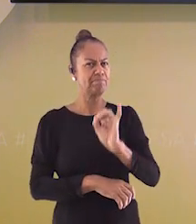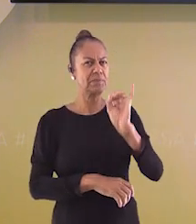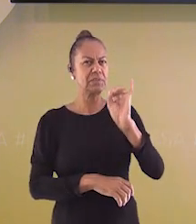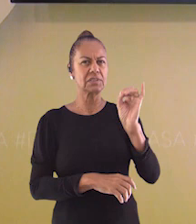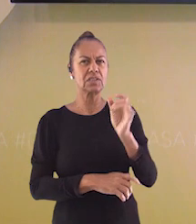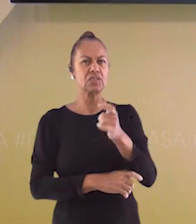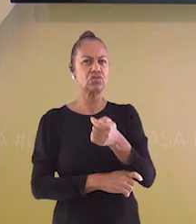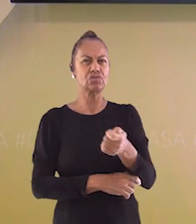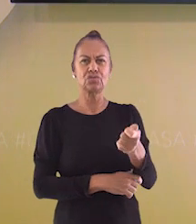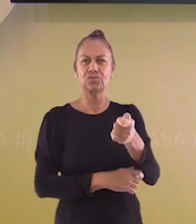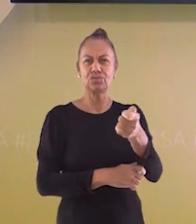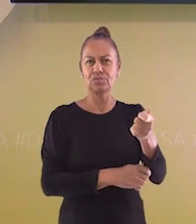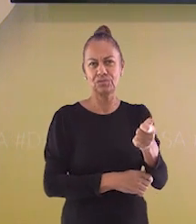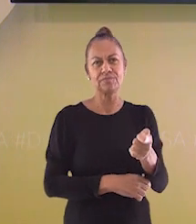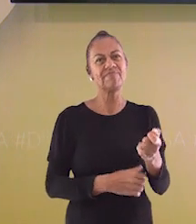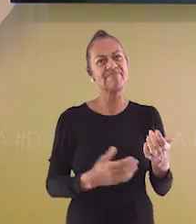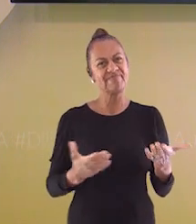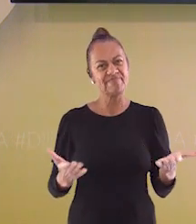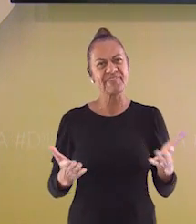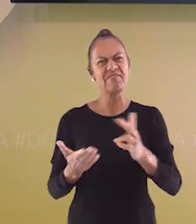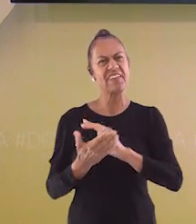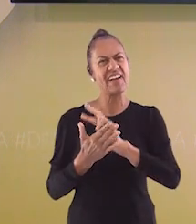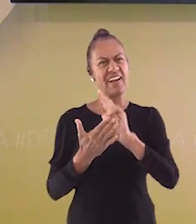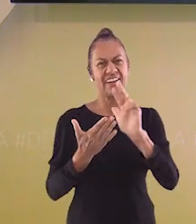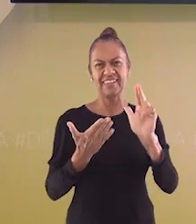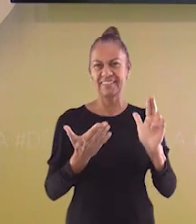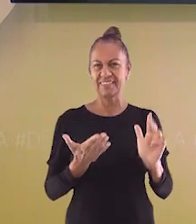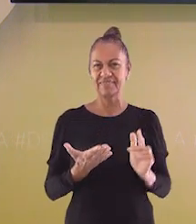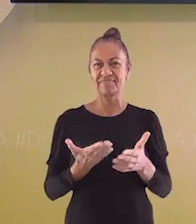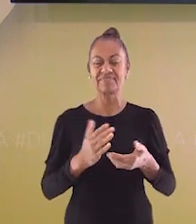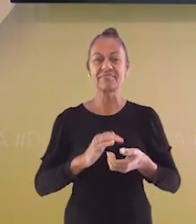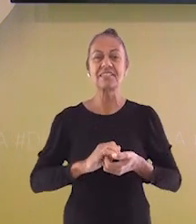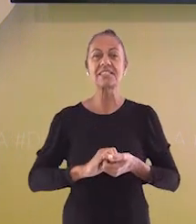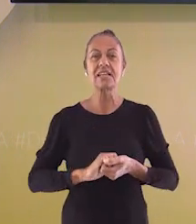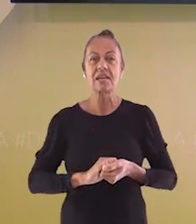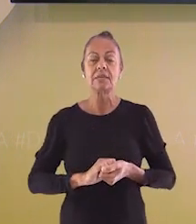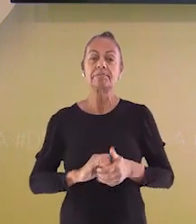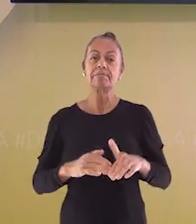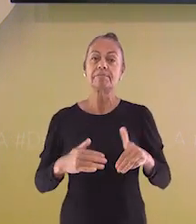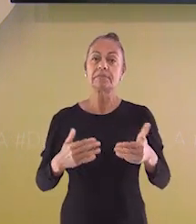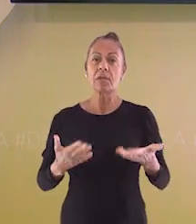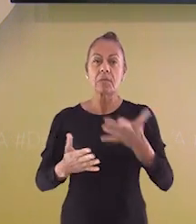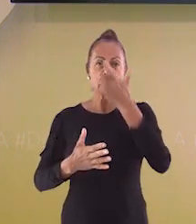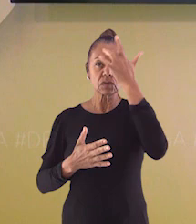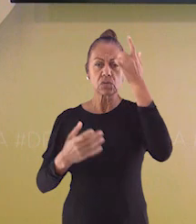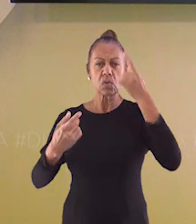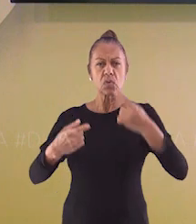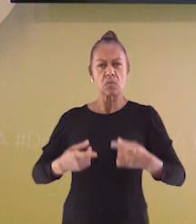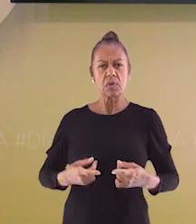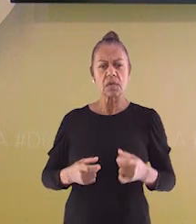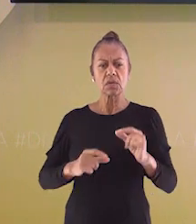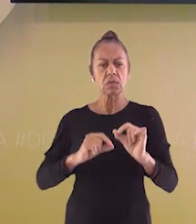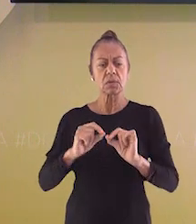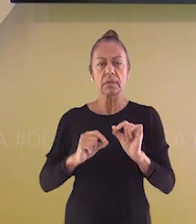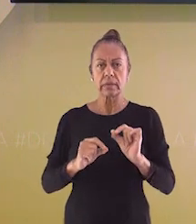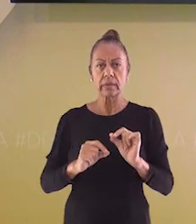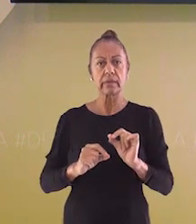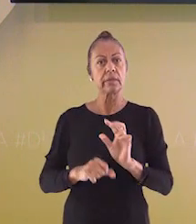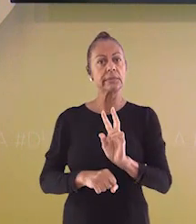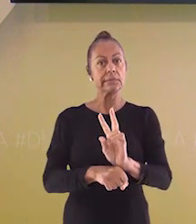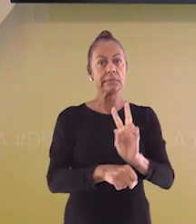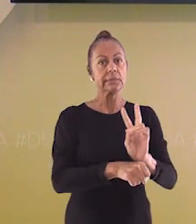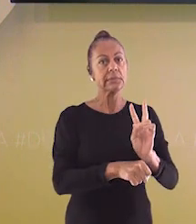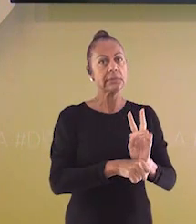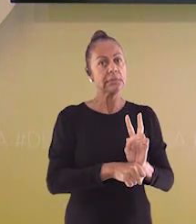muitas outras utilidades. No entanto, gente, o que acontece? O ser humano, ele não busca a preservação desse recurso natural como deveria,